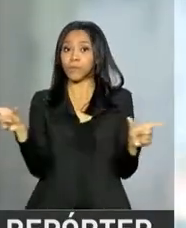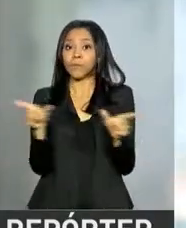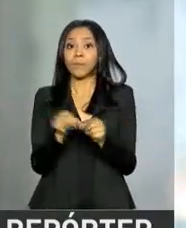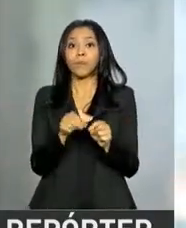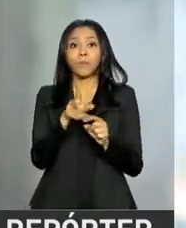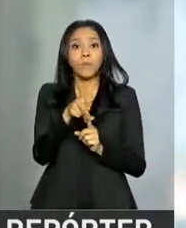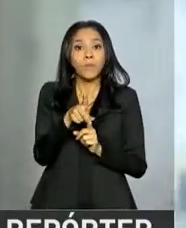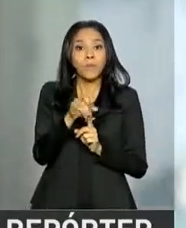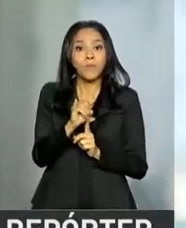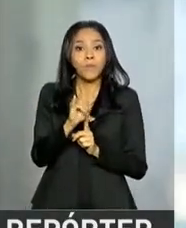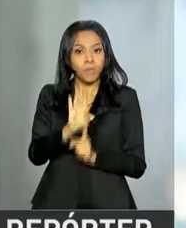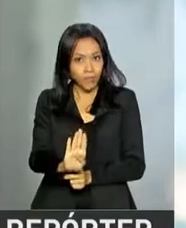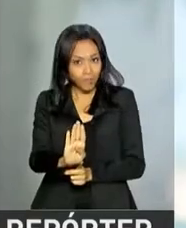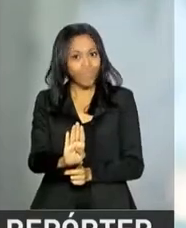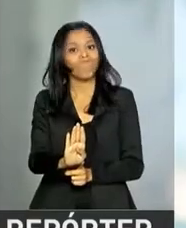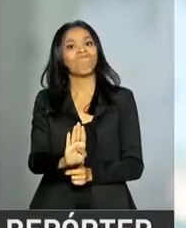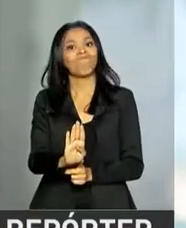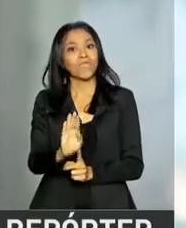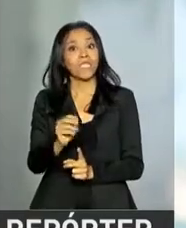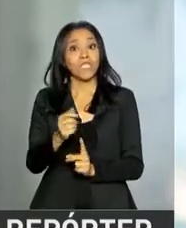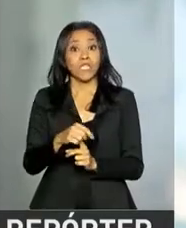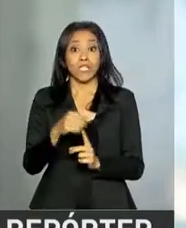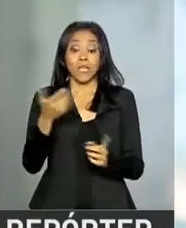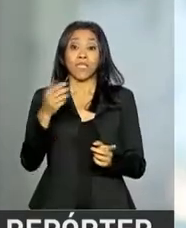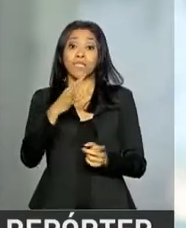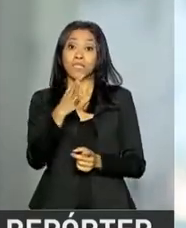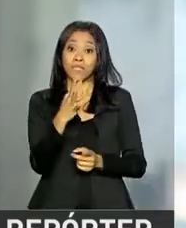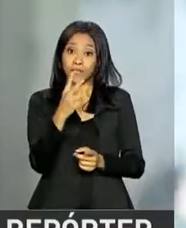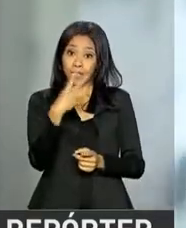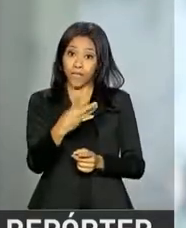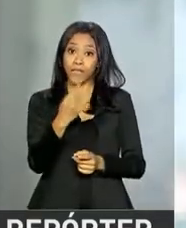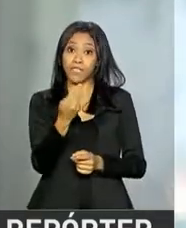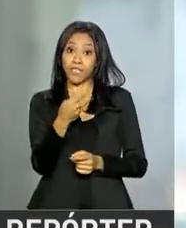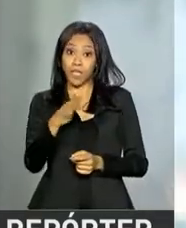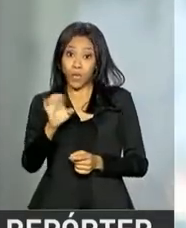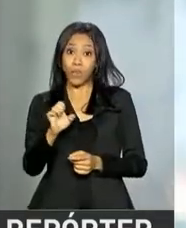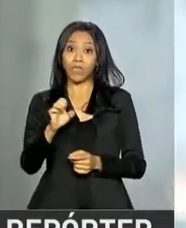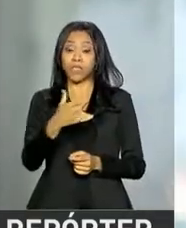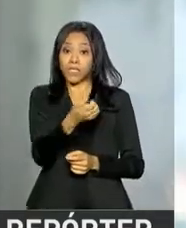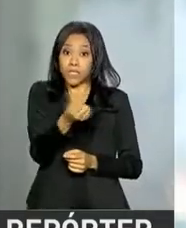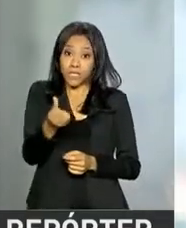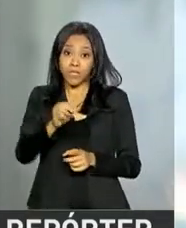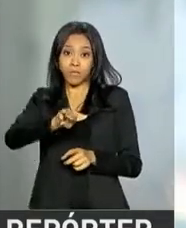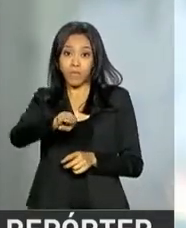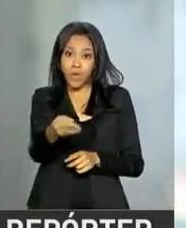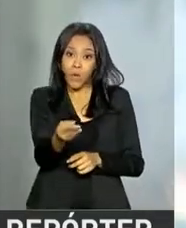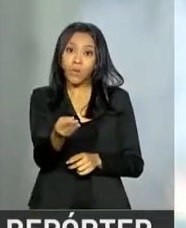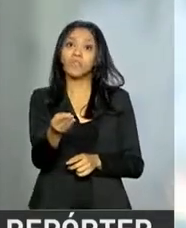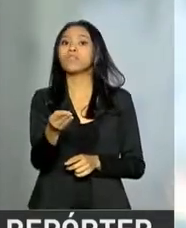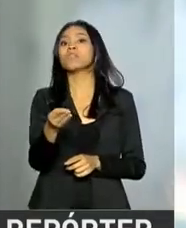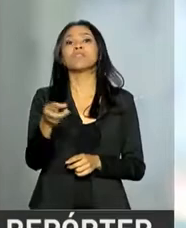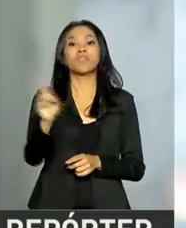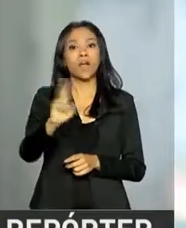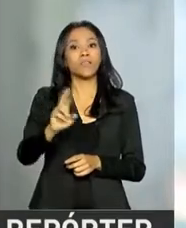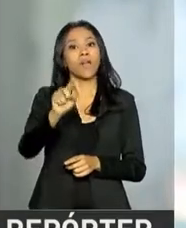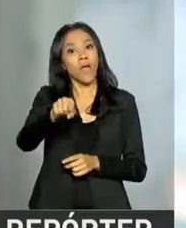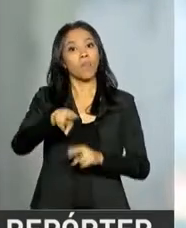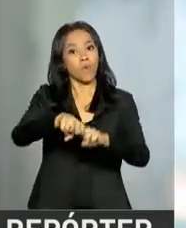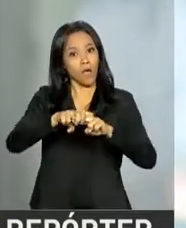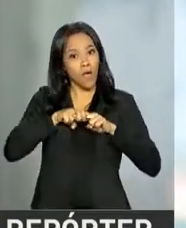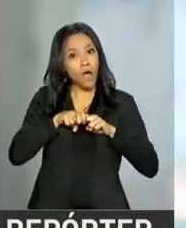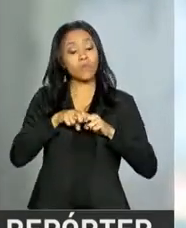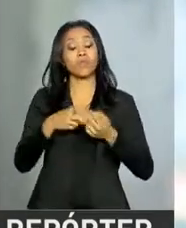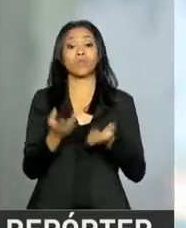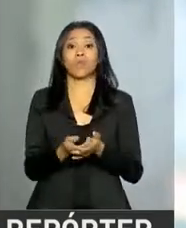pib chegou a 6 trilhões e 600 bilhões de reais esse resultado se deve principalmente ao crescimento do